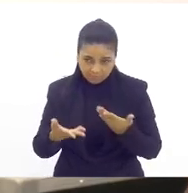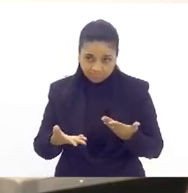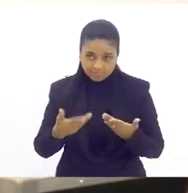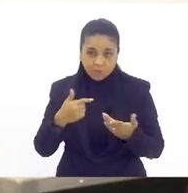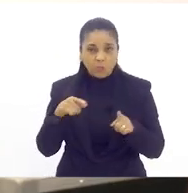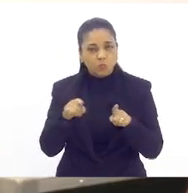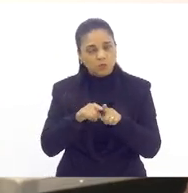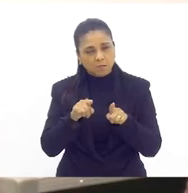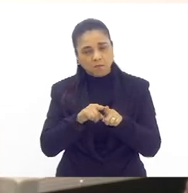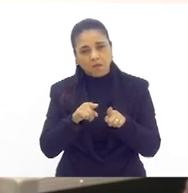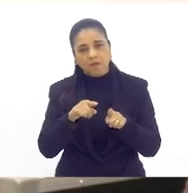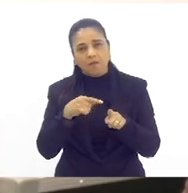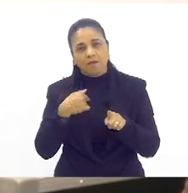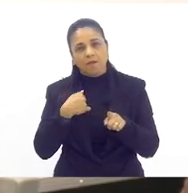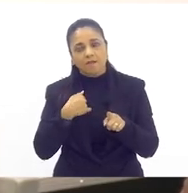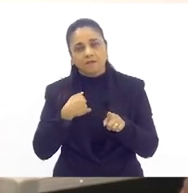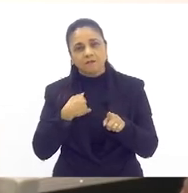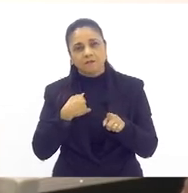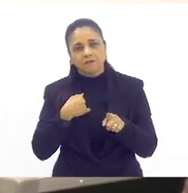eu tenho um grande